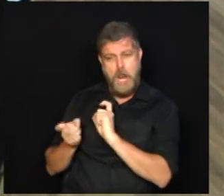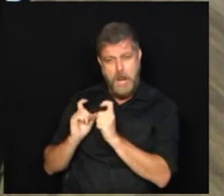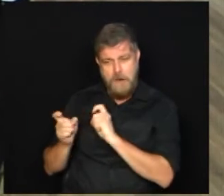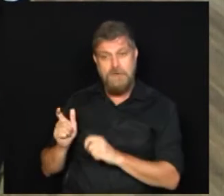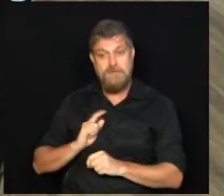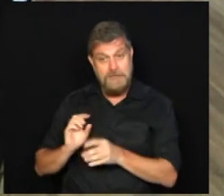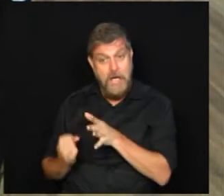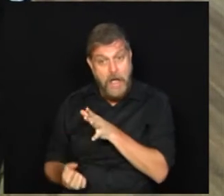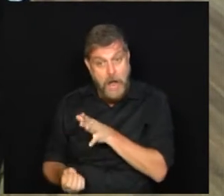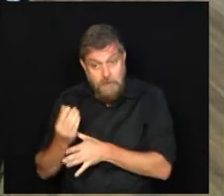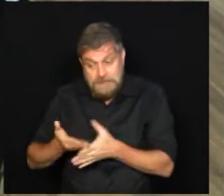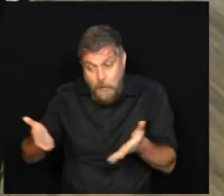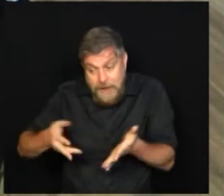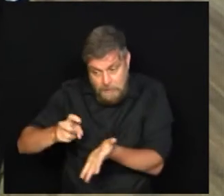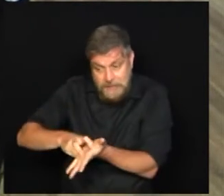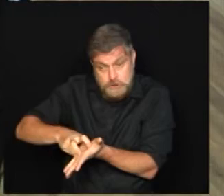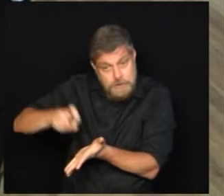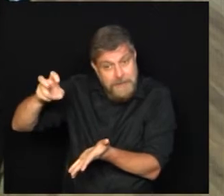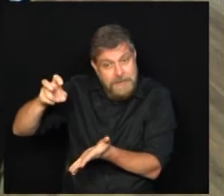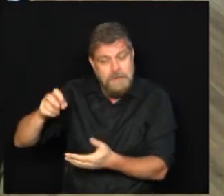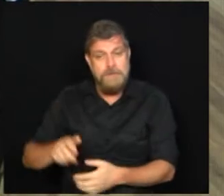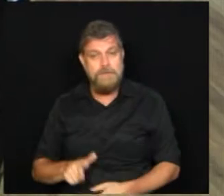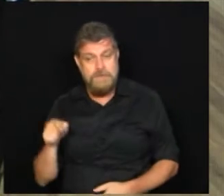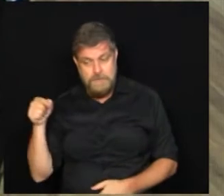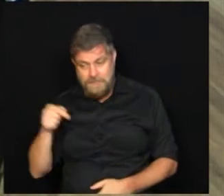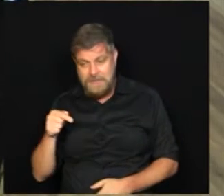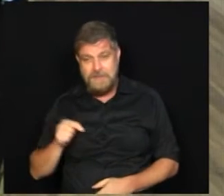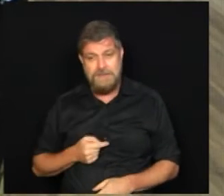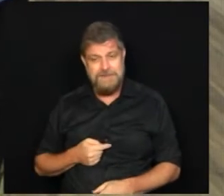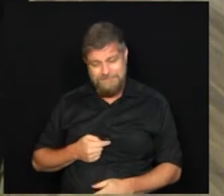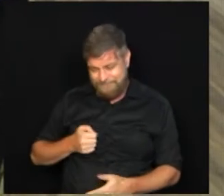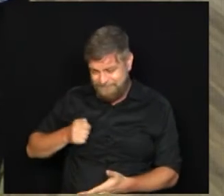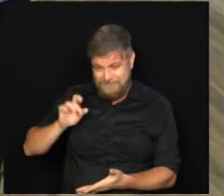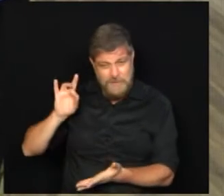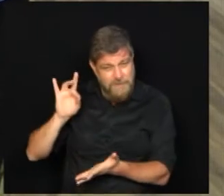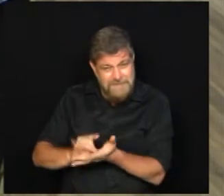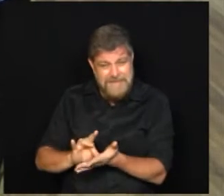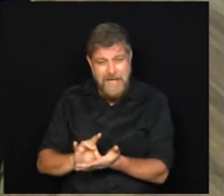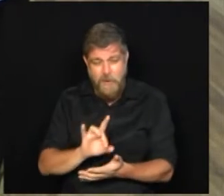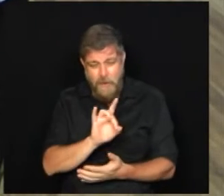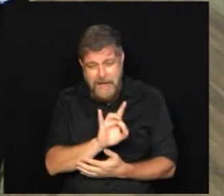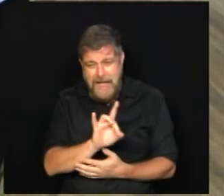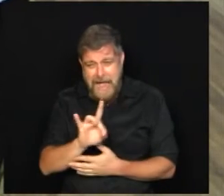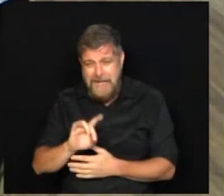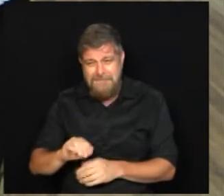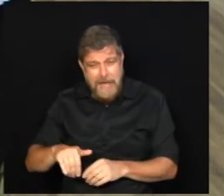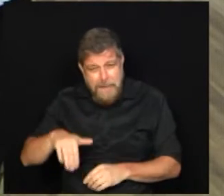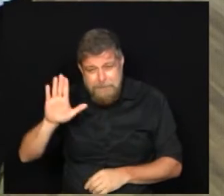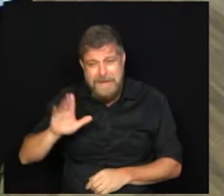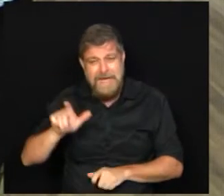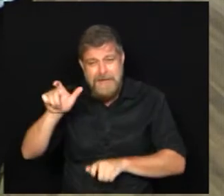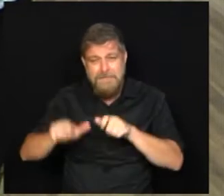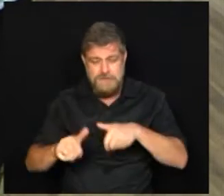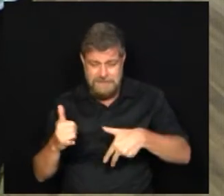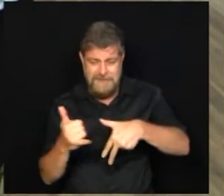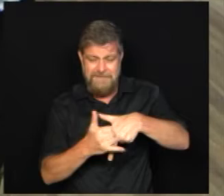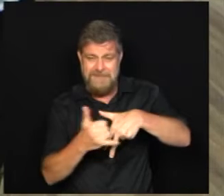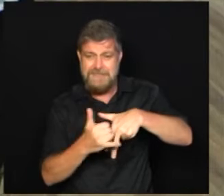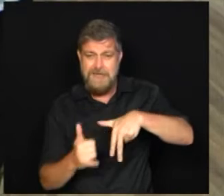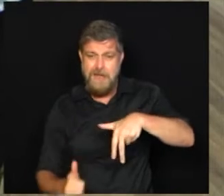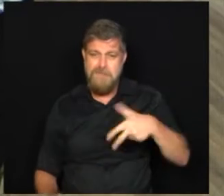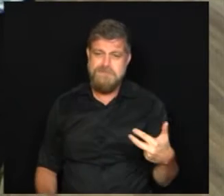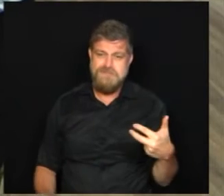essa reunião tá acontecendo Aconteceu agora de manhã e essa constatação de que cada vez mais vítimas com